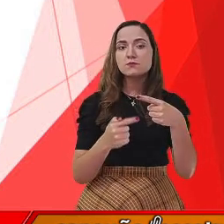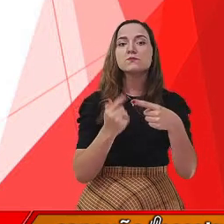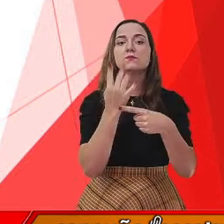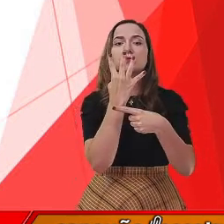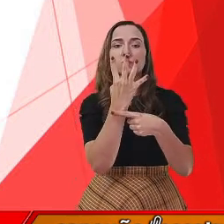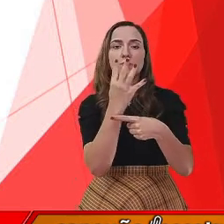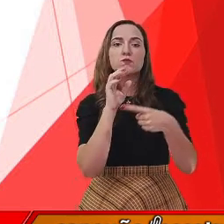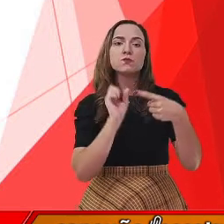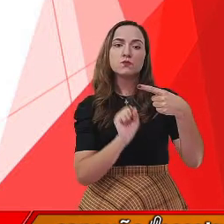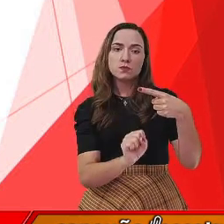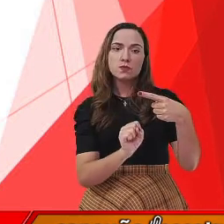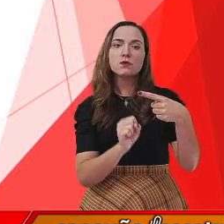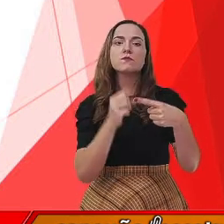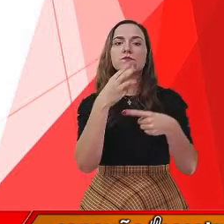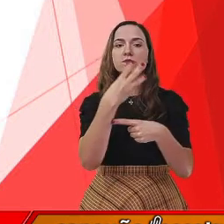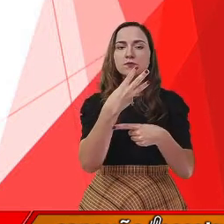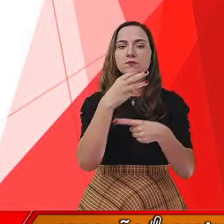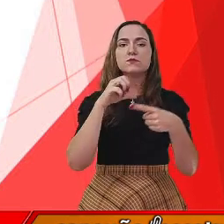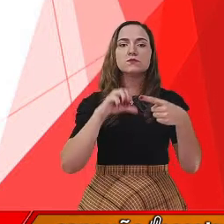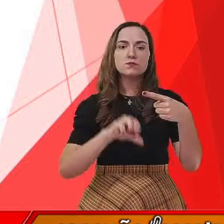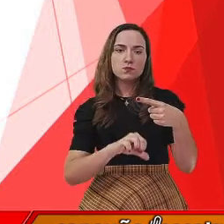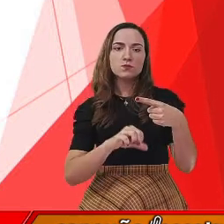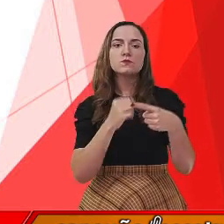5/7, 4/8,